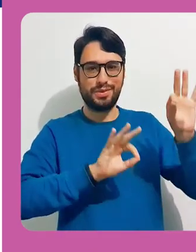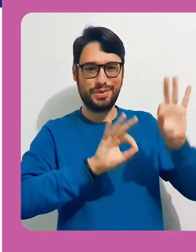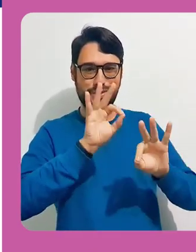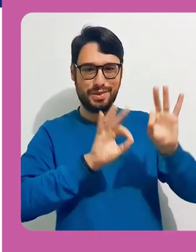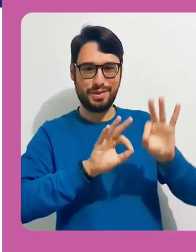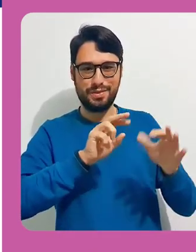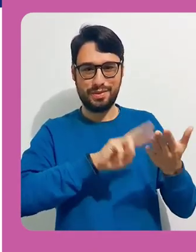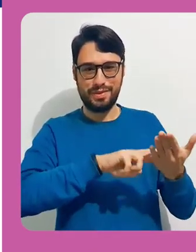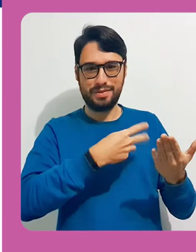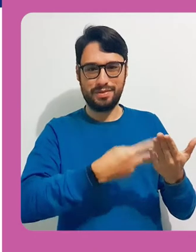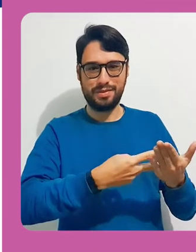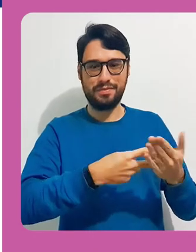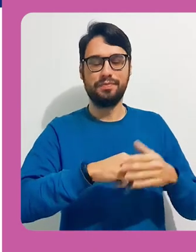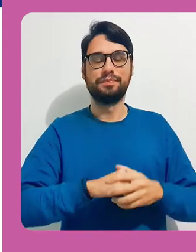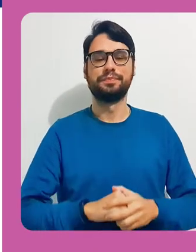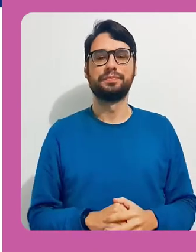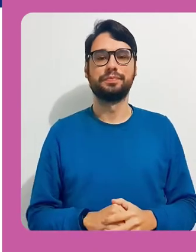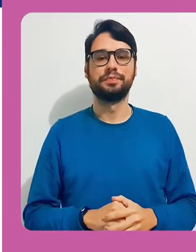UFSC que fez